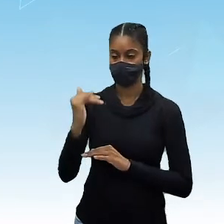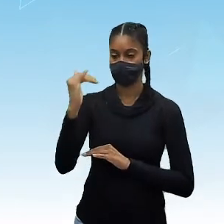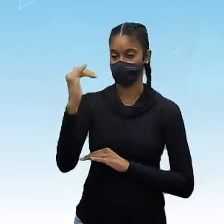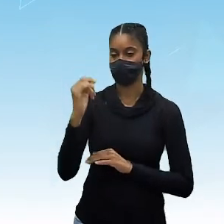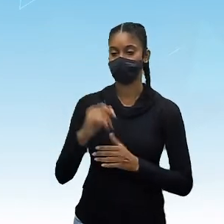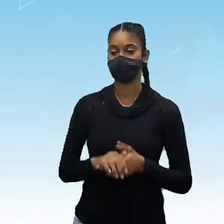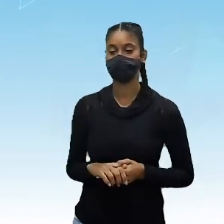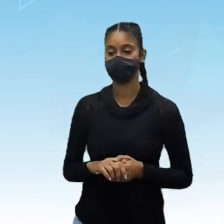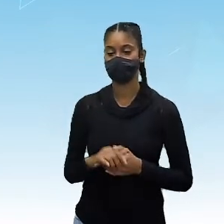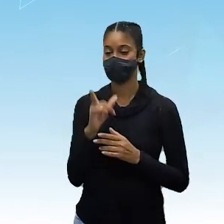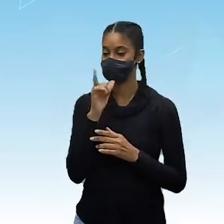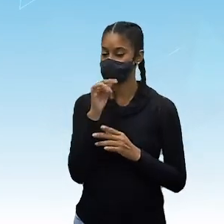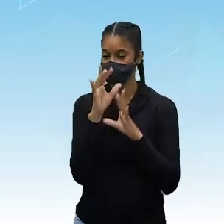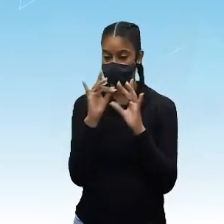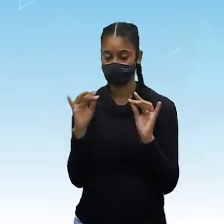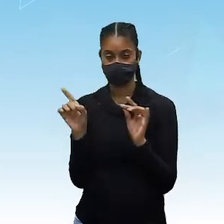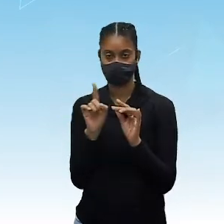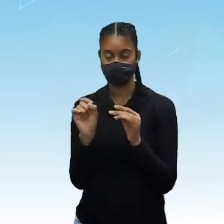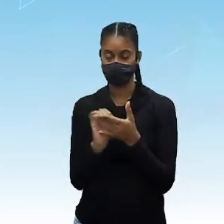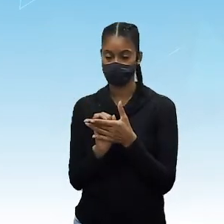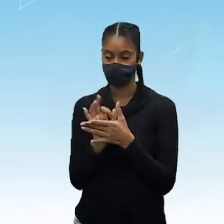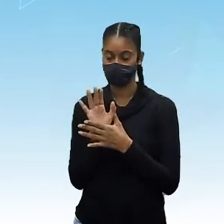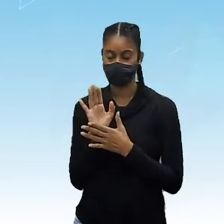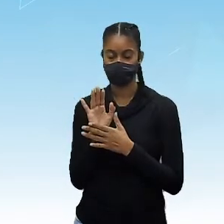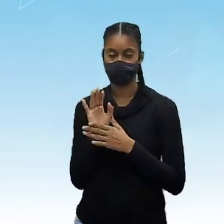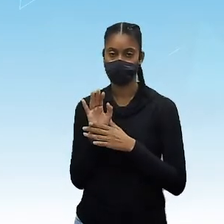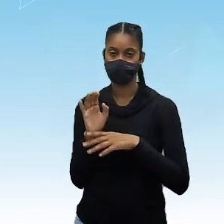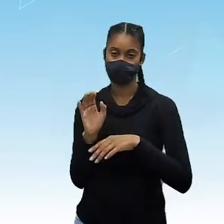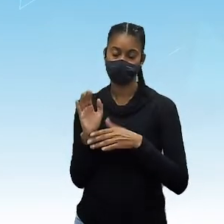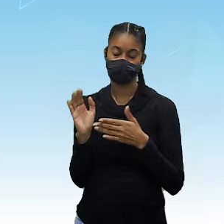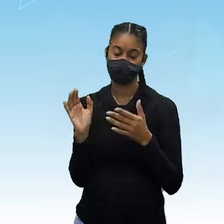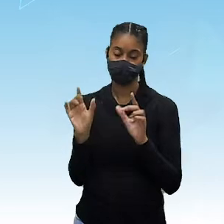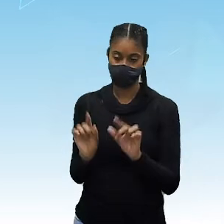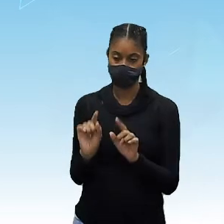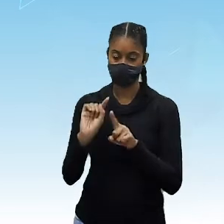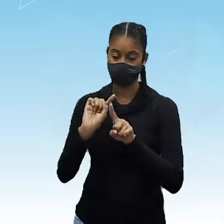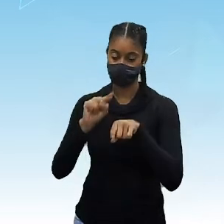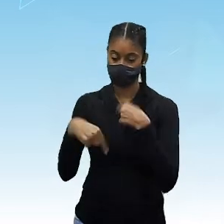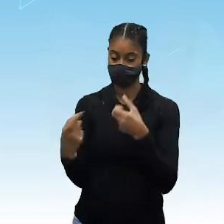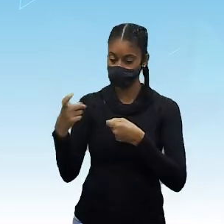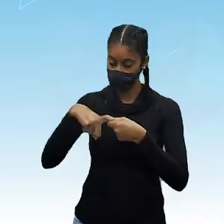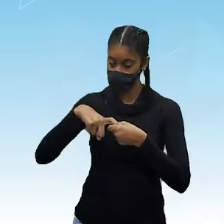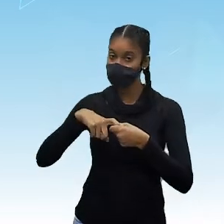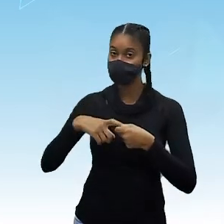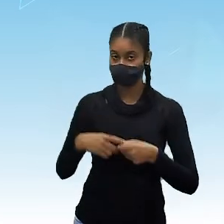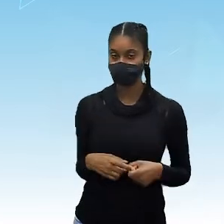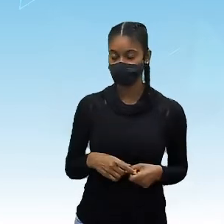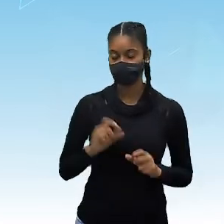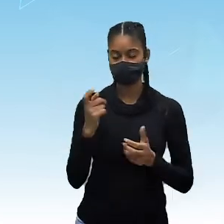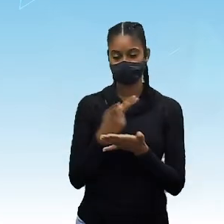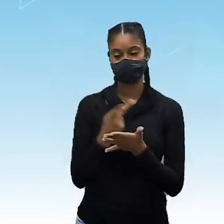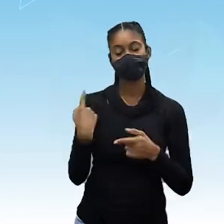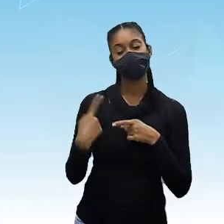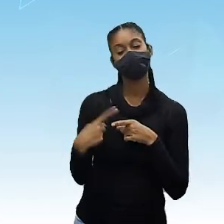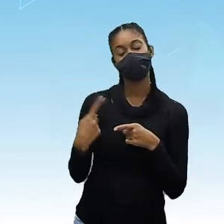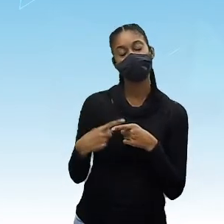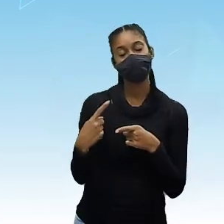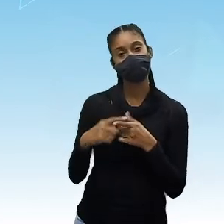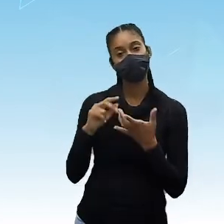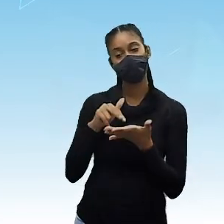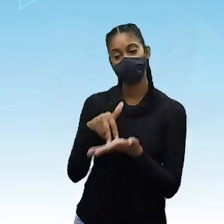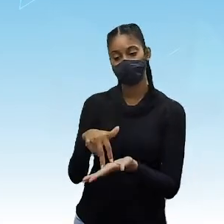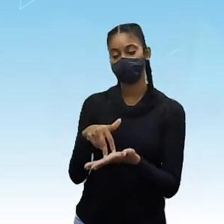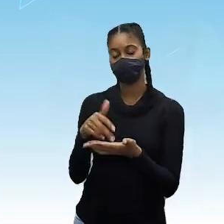o líquido não está fervendo por algum tempo. Depois ele volta a ferver novamente. Isso aconteceu porque a presença